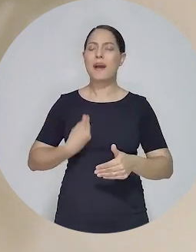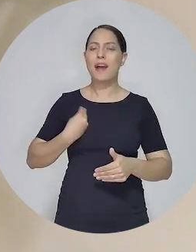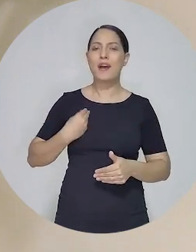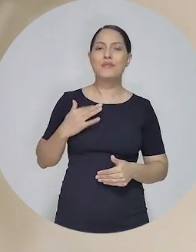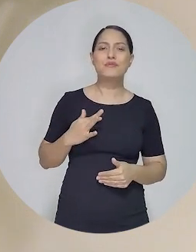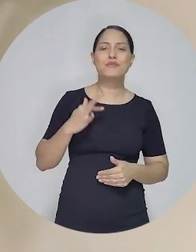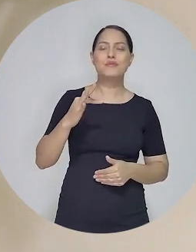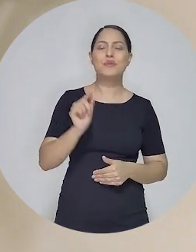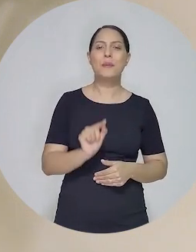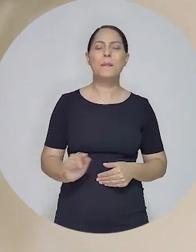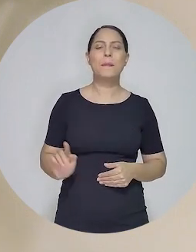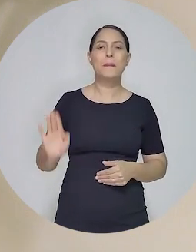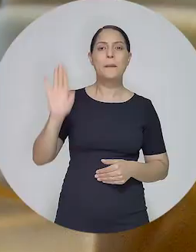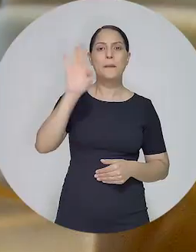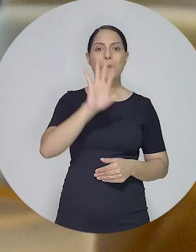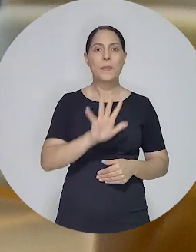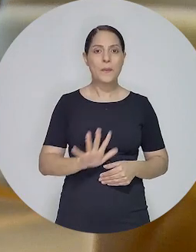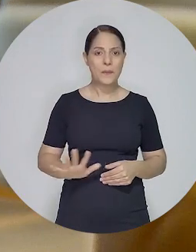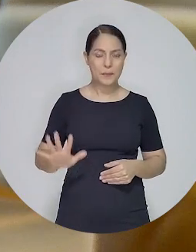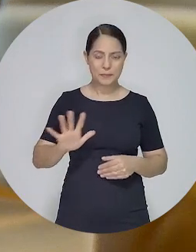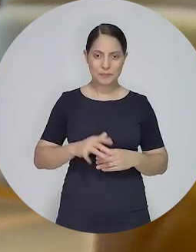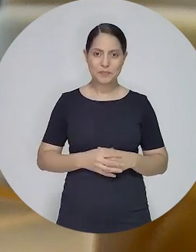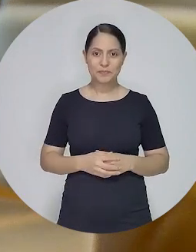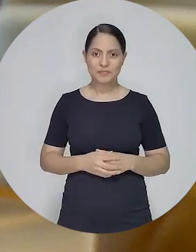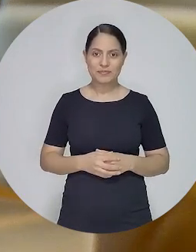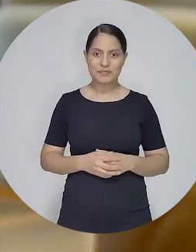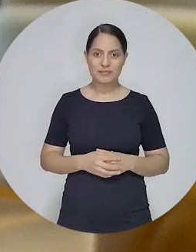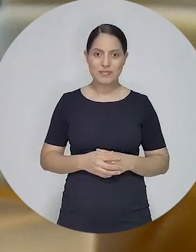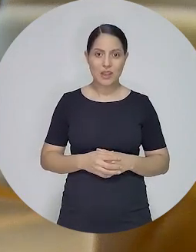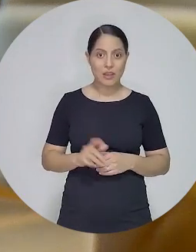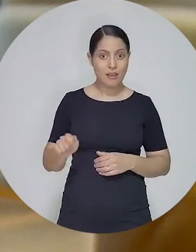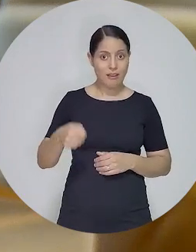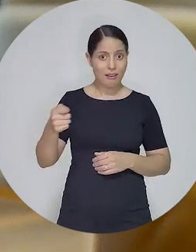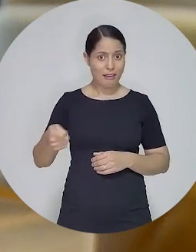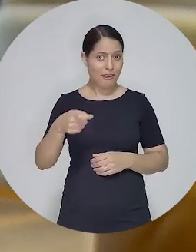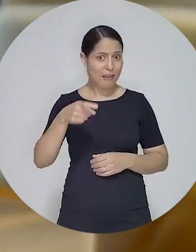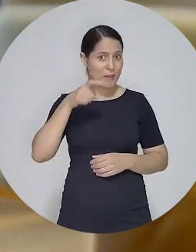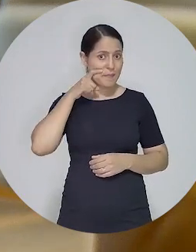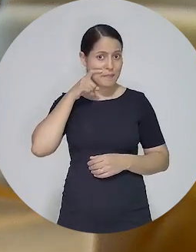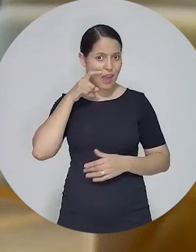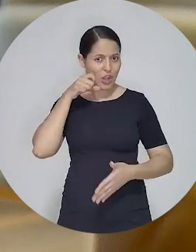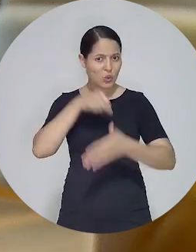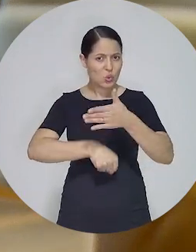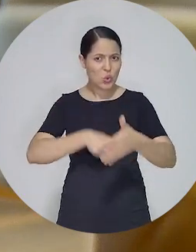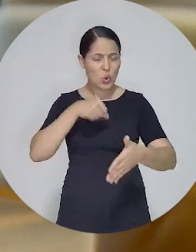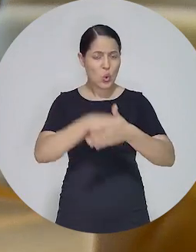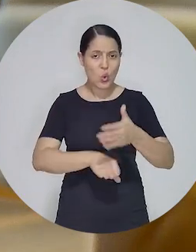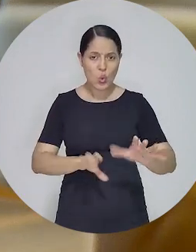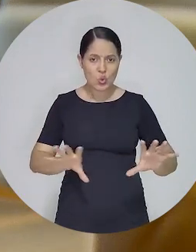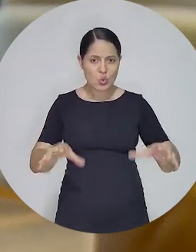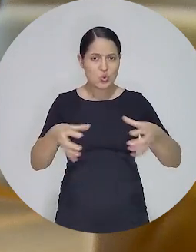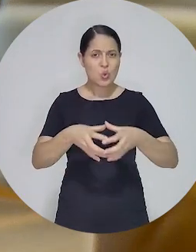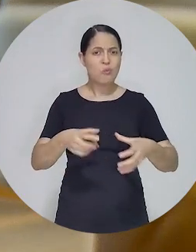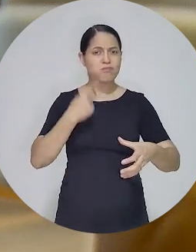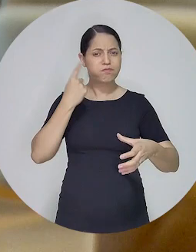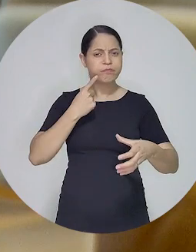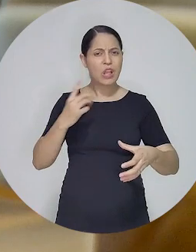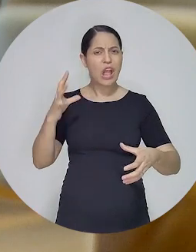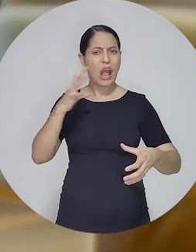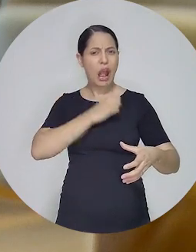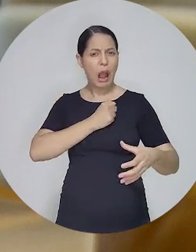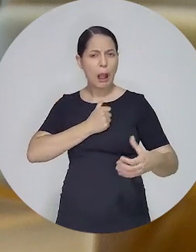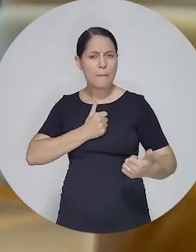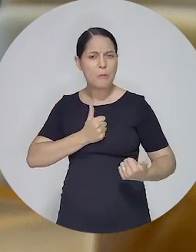de cada advogado e advogada do Brasil. Todo esse caminho que o Beto trilhou de luta pela classe, de amor